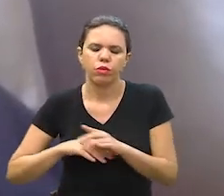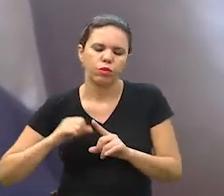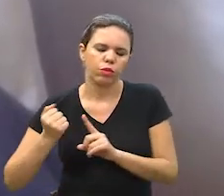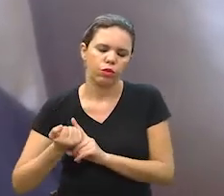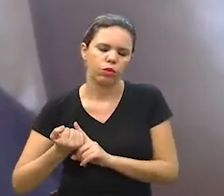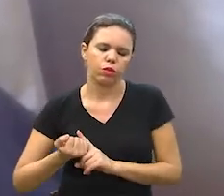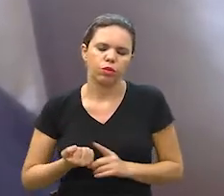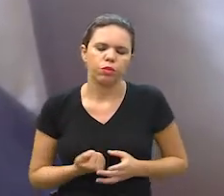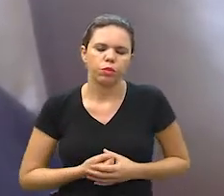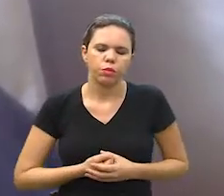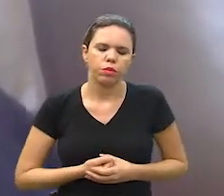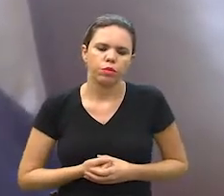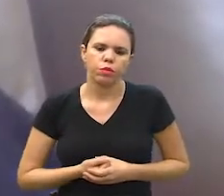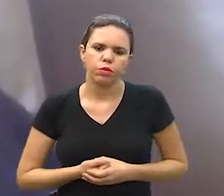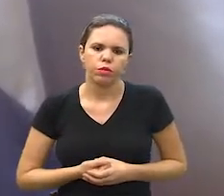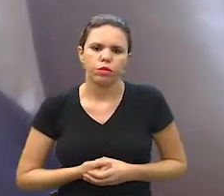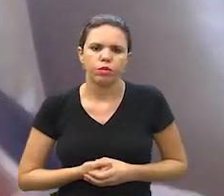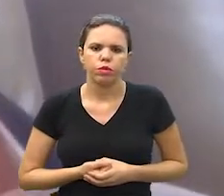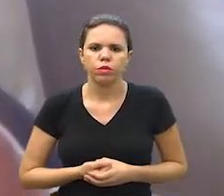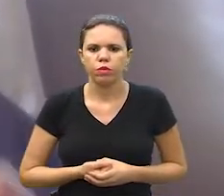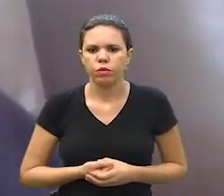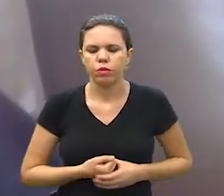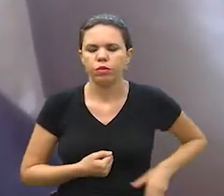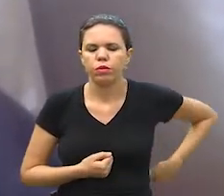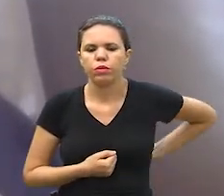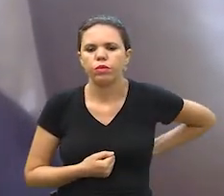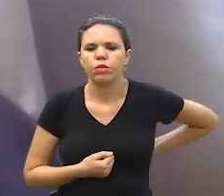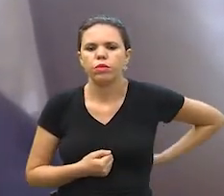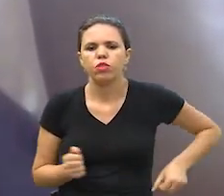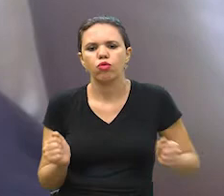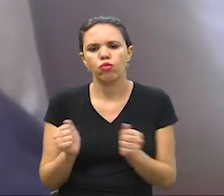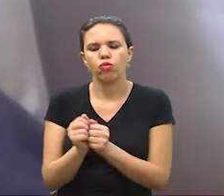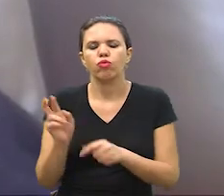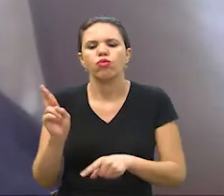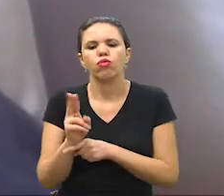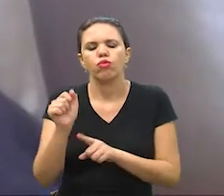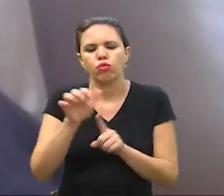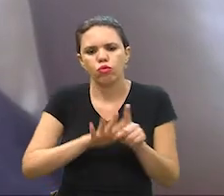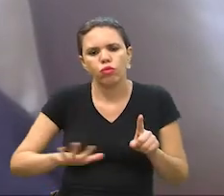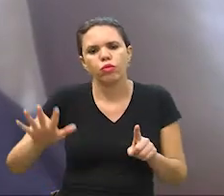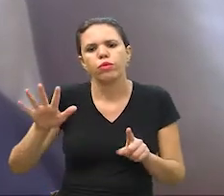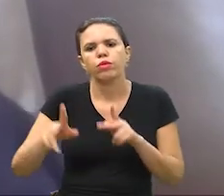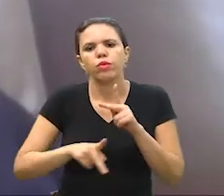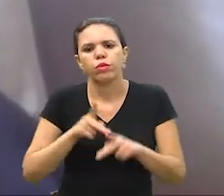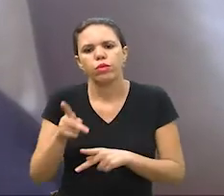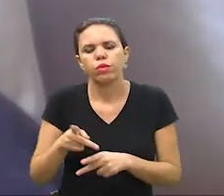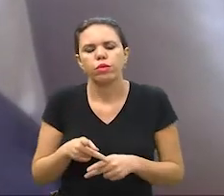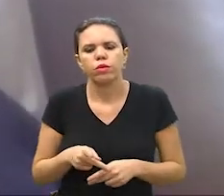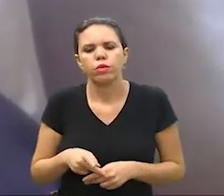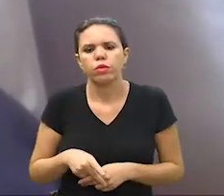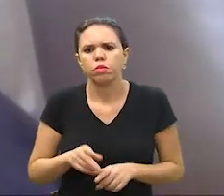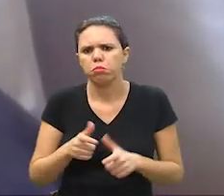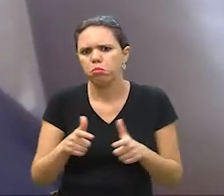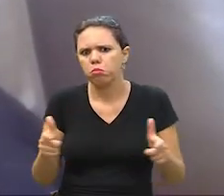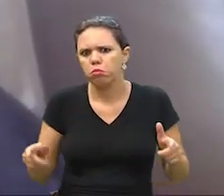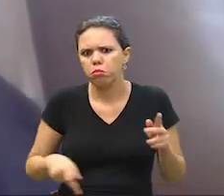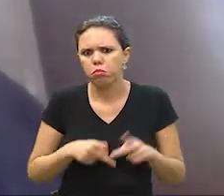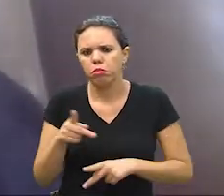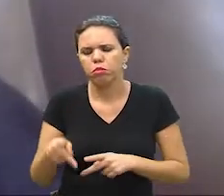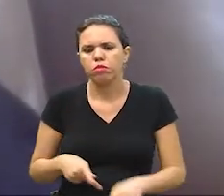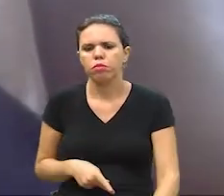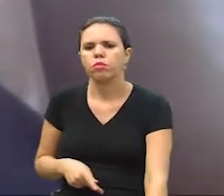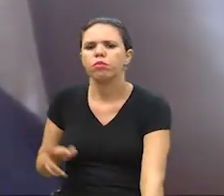de Saúde da Câmara, que junte representações da sociedade civil, que são imensas.